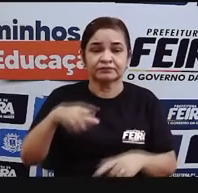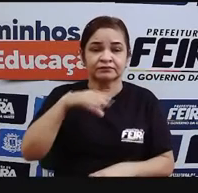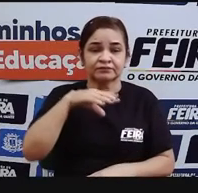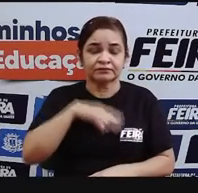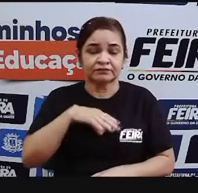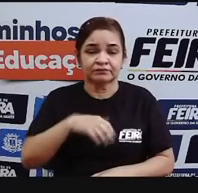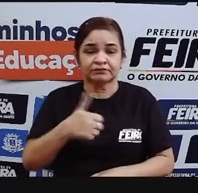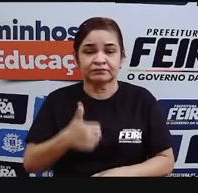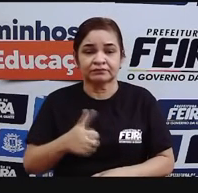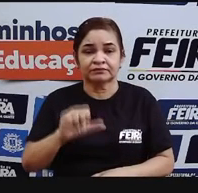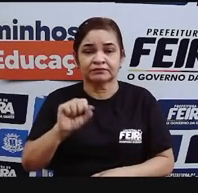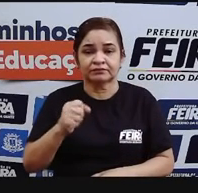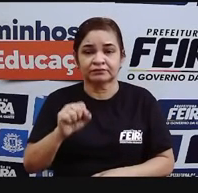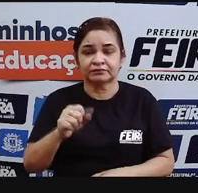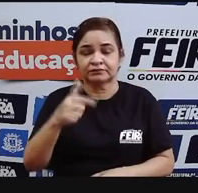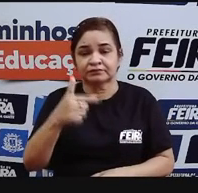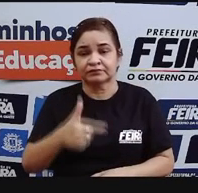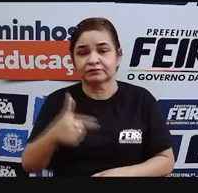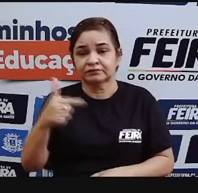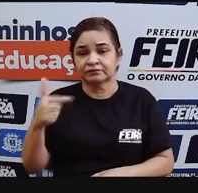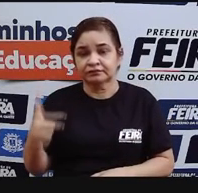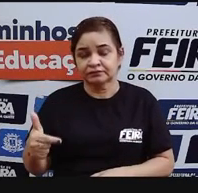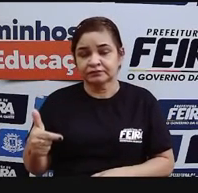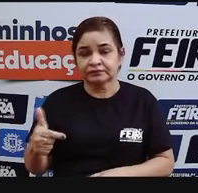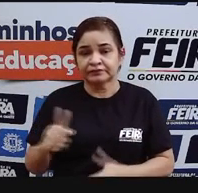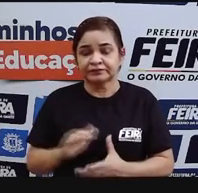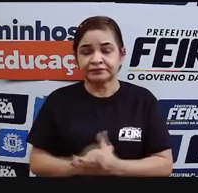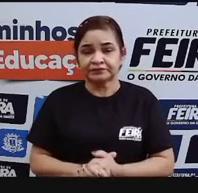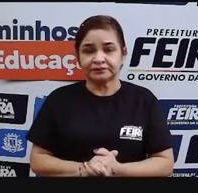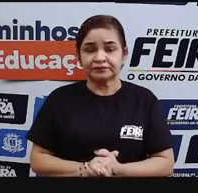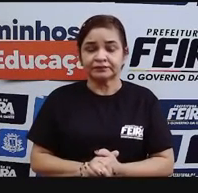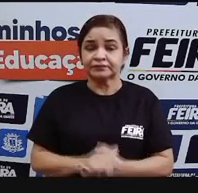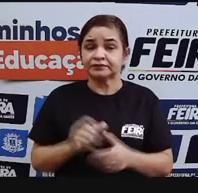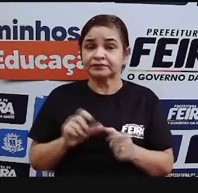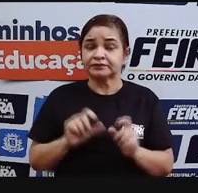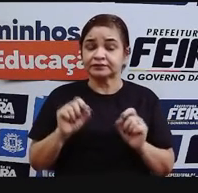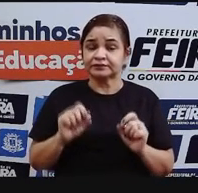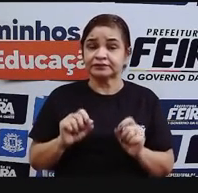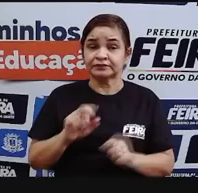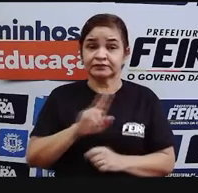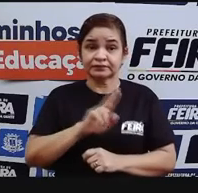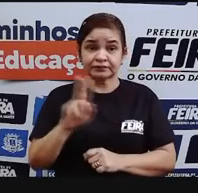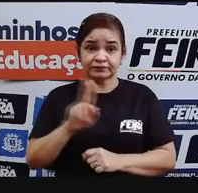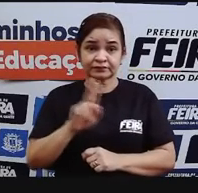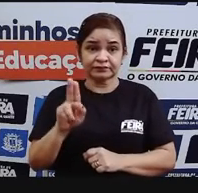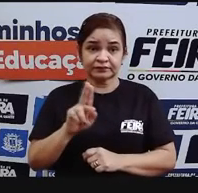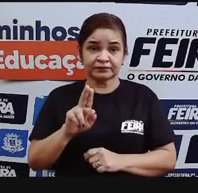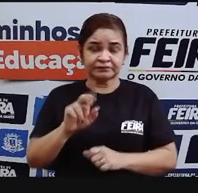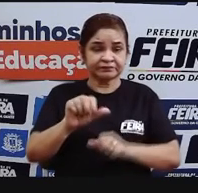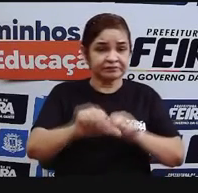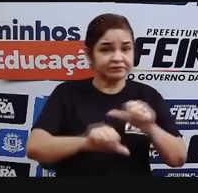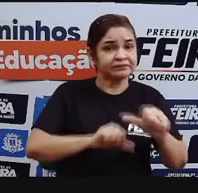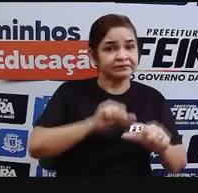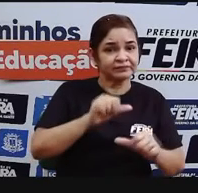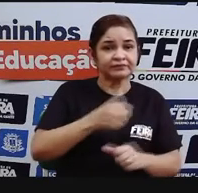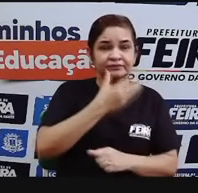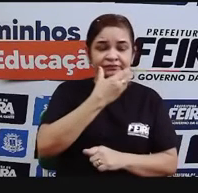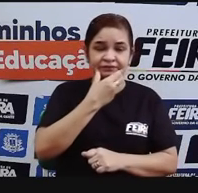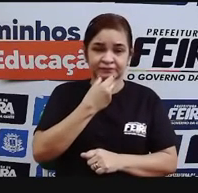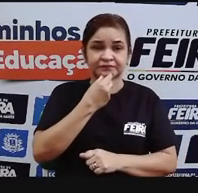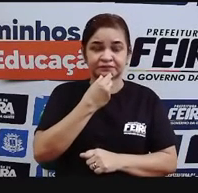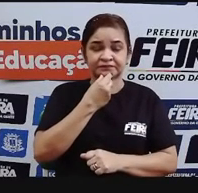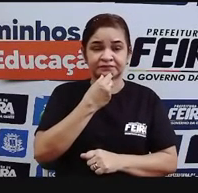em 1822. Ela utilizou o nome de seu cunhado, ficando conhecida